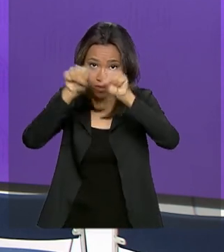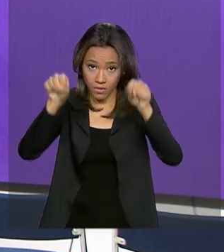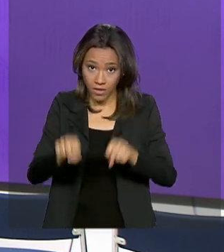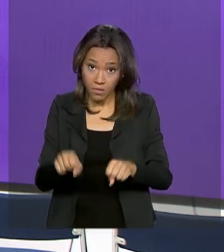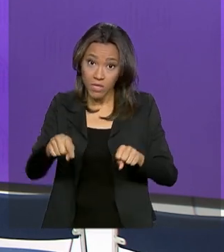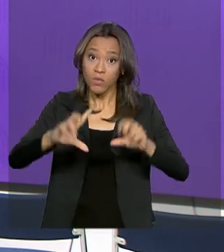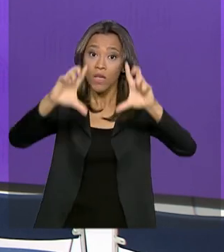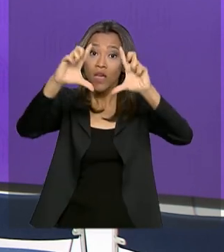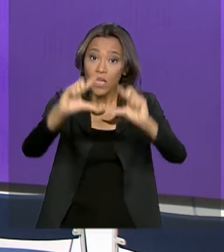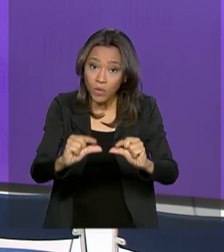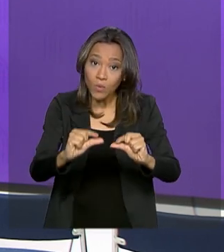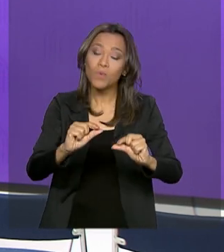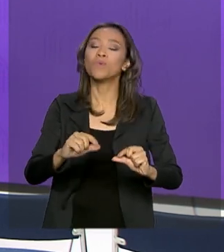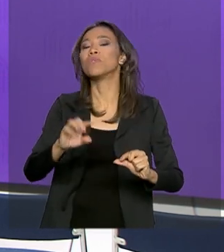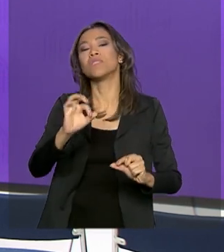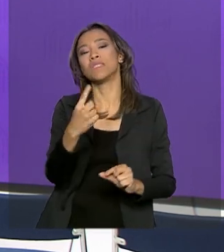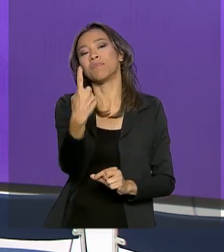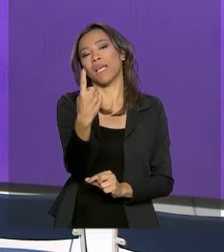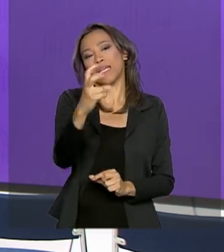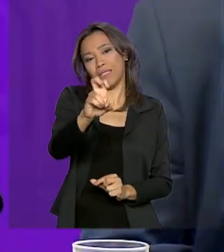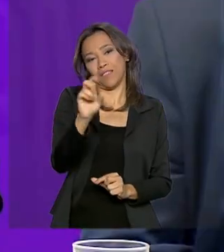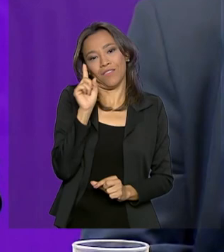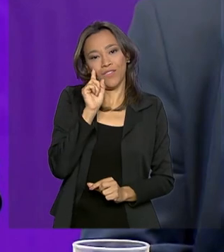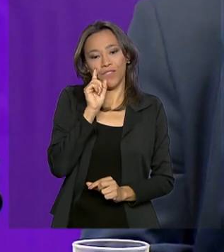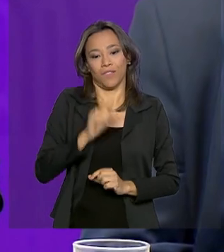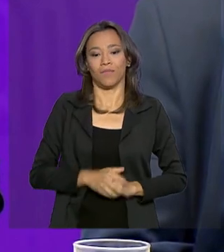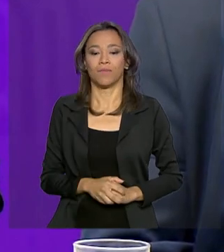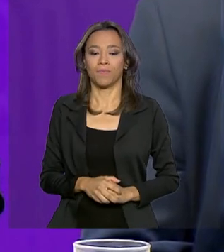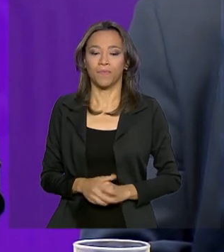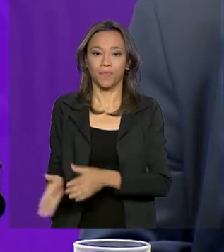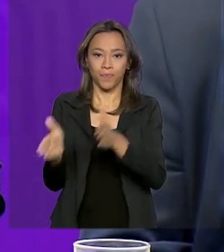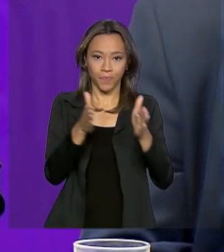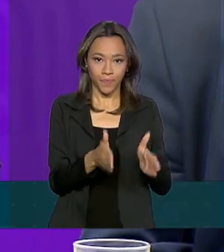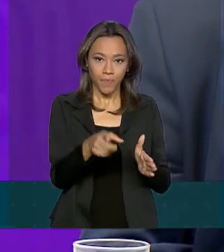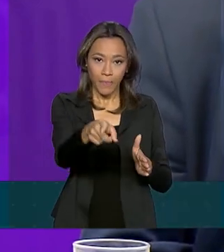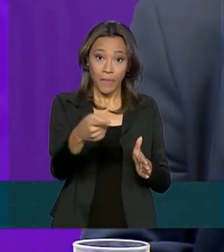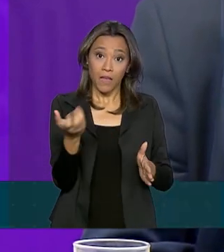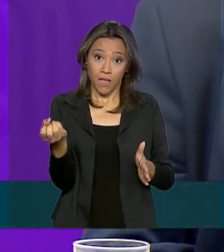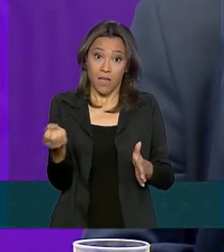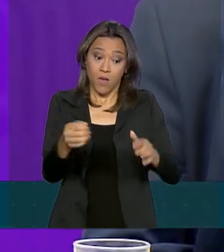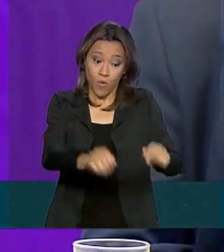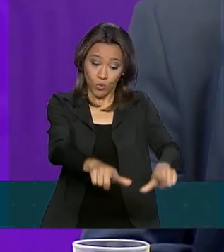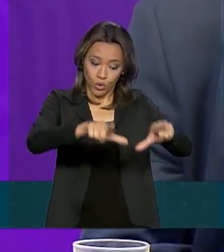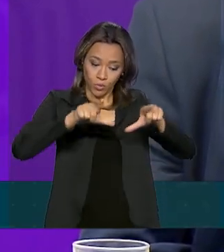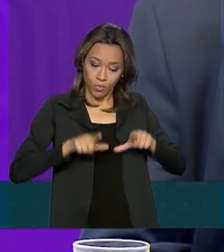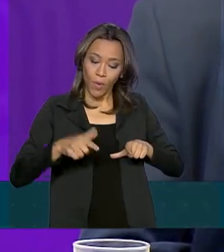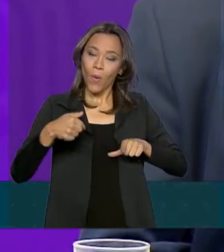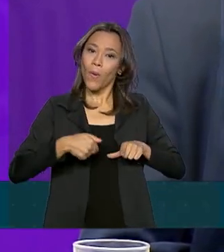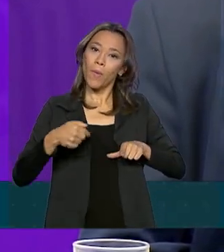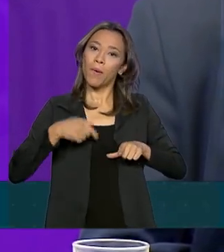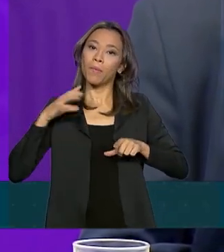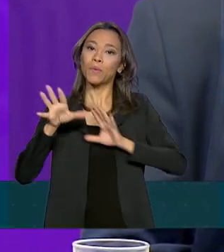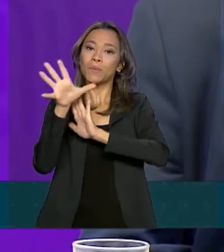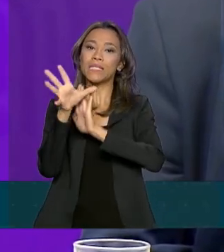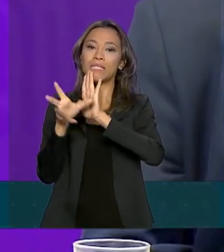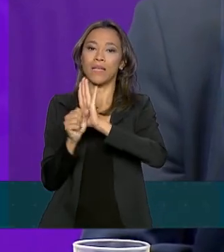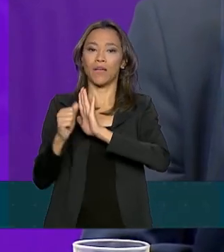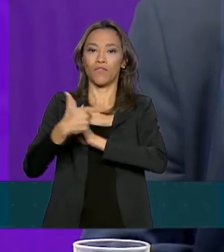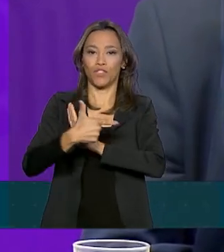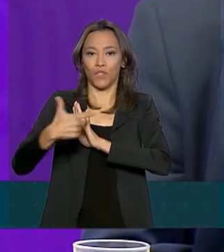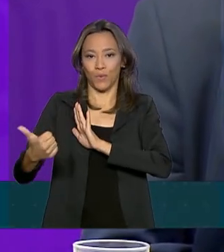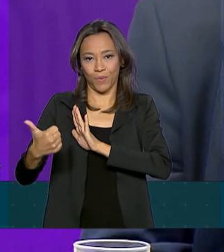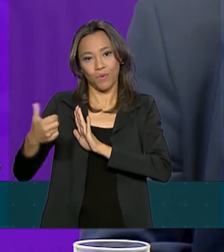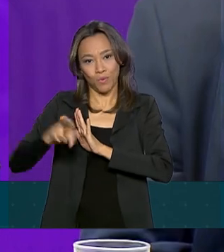processo reduz para menos de 15 dias. O ganho é a gente trazer o diploma para o século XXI, para essa era digital,